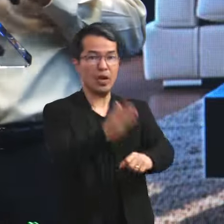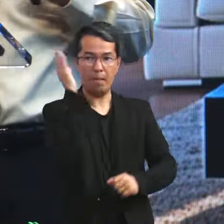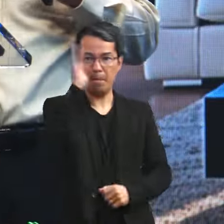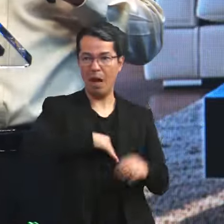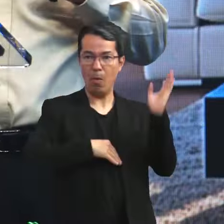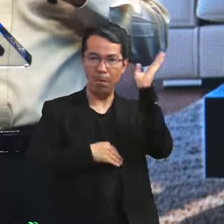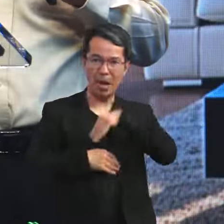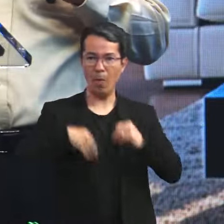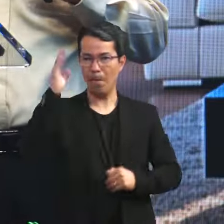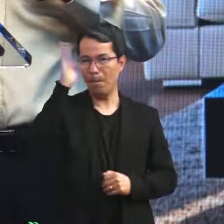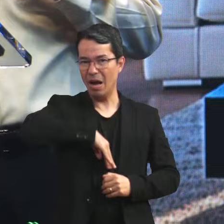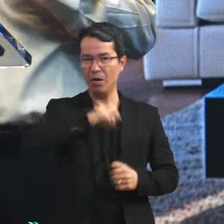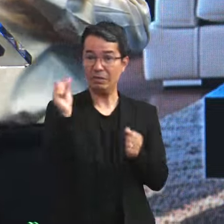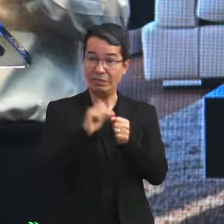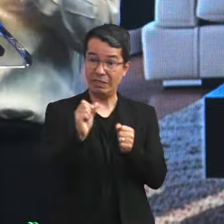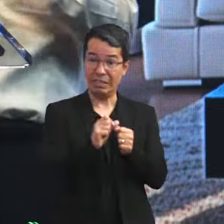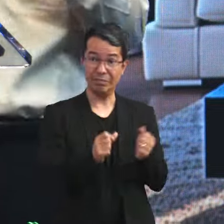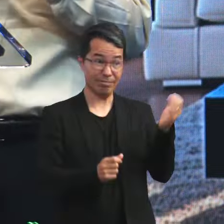pessoas que